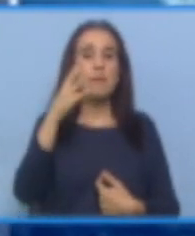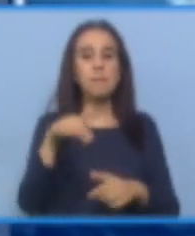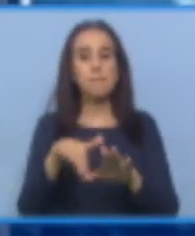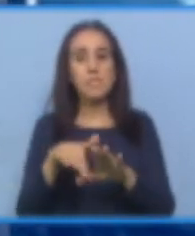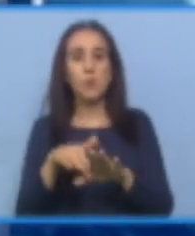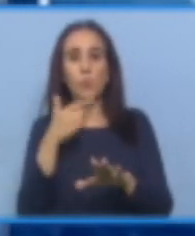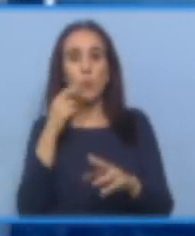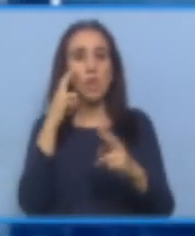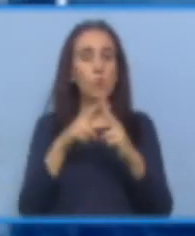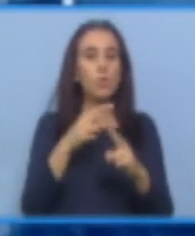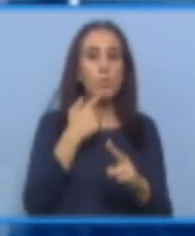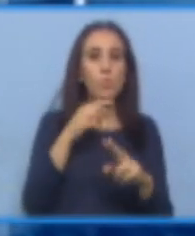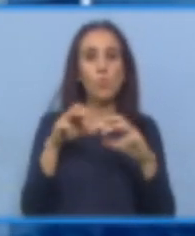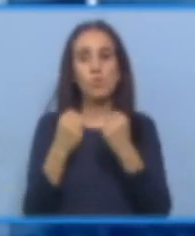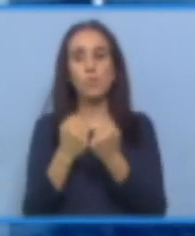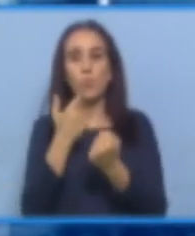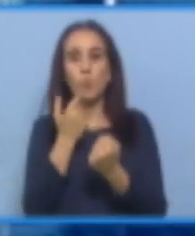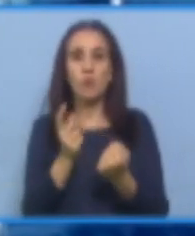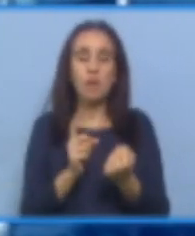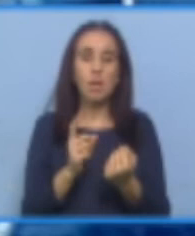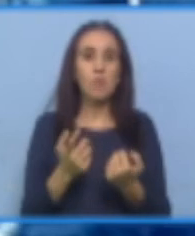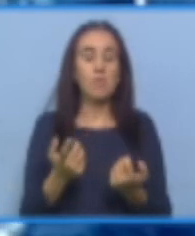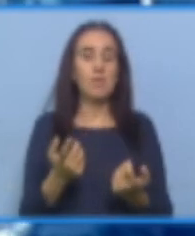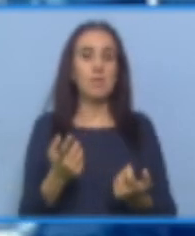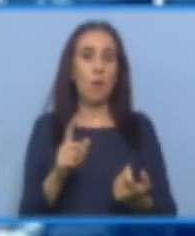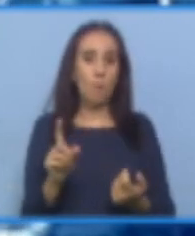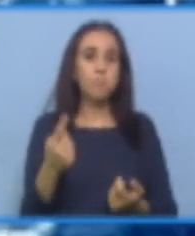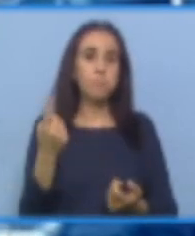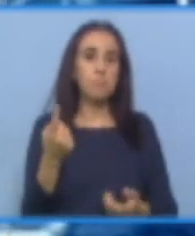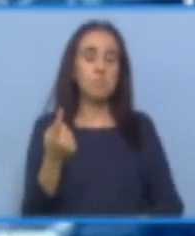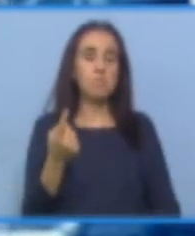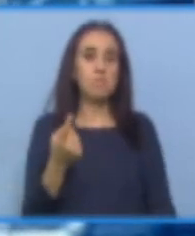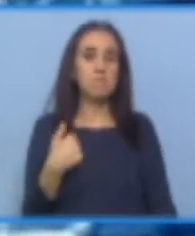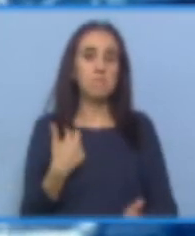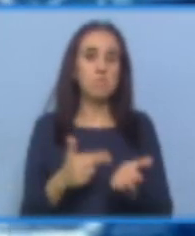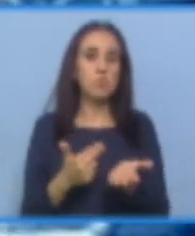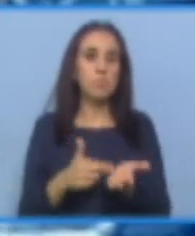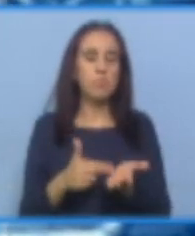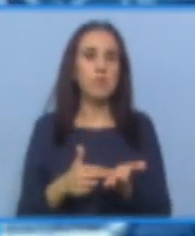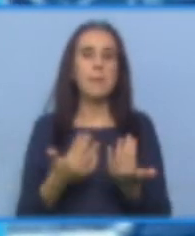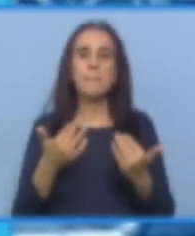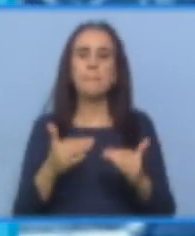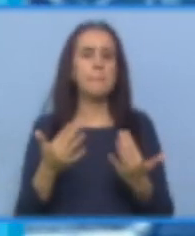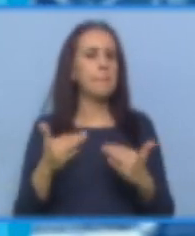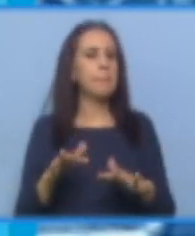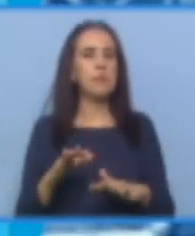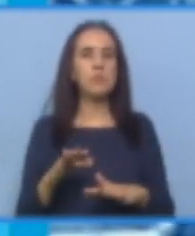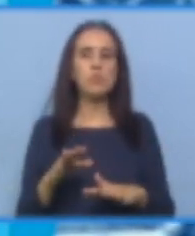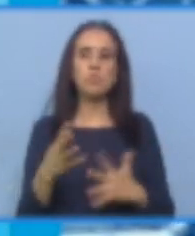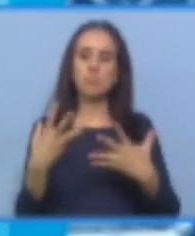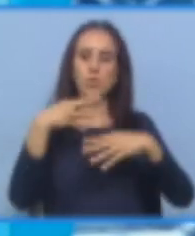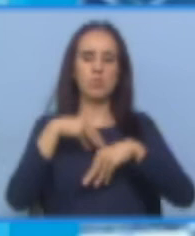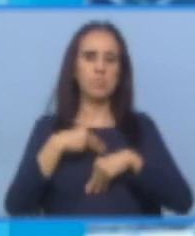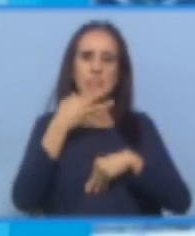em tantos encontros, em tantos workshops, como se calhar estaríamos à espera, mas o que trouxermos será